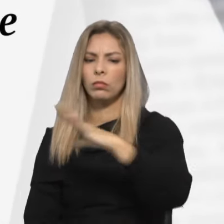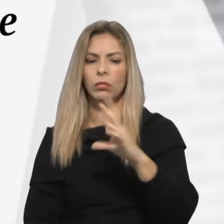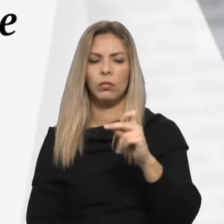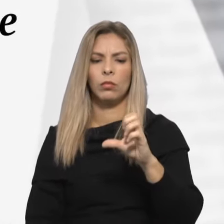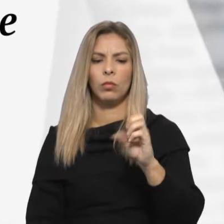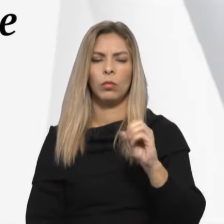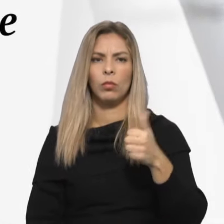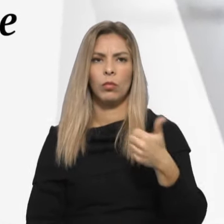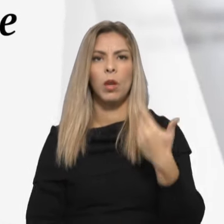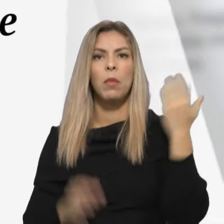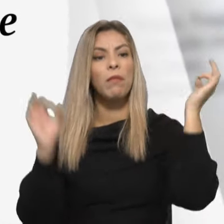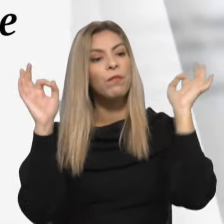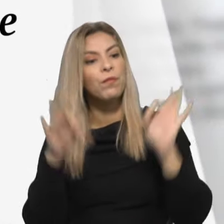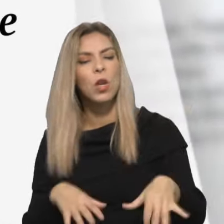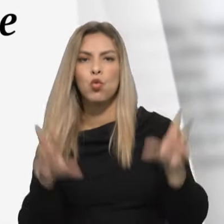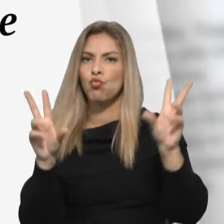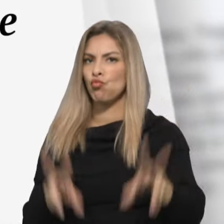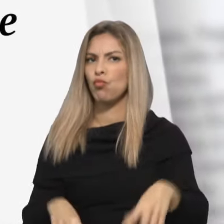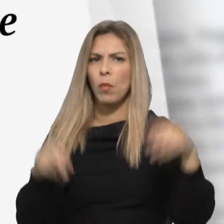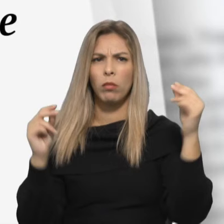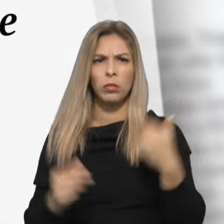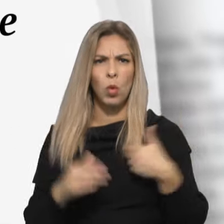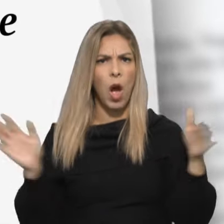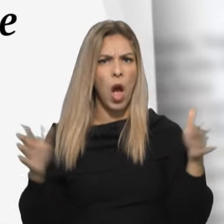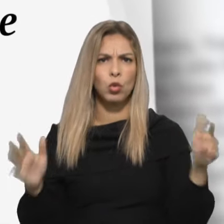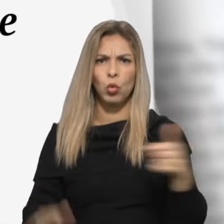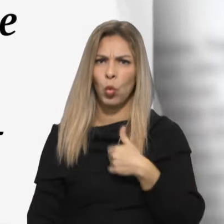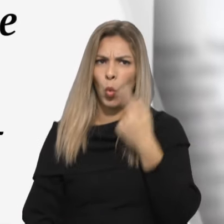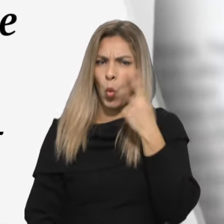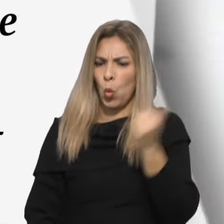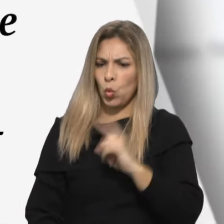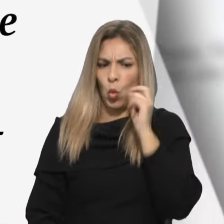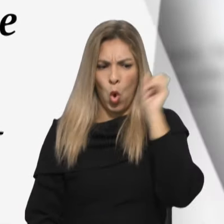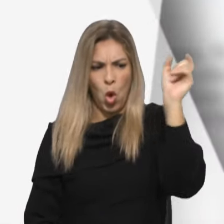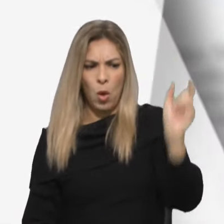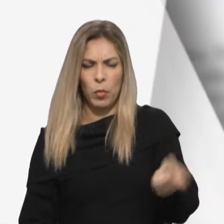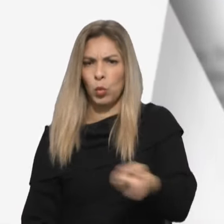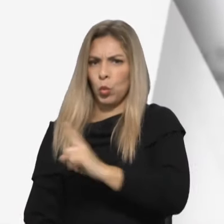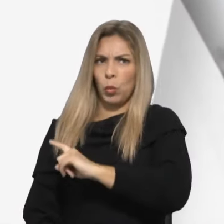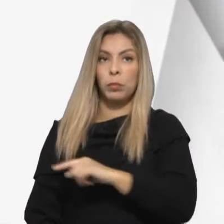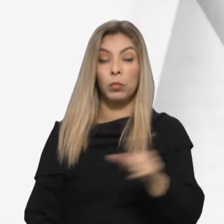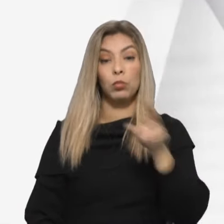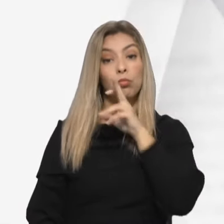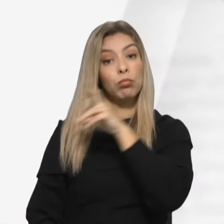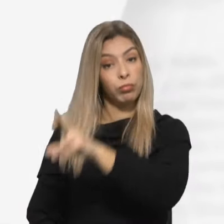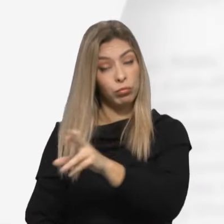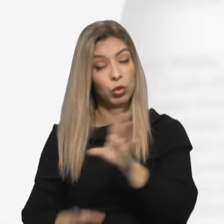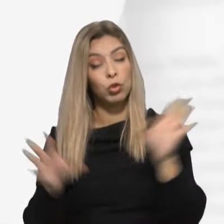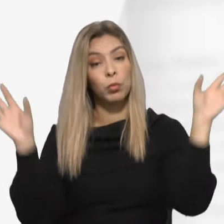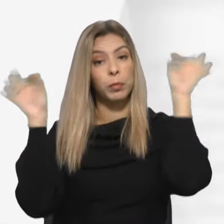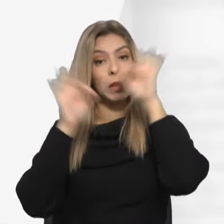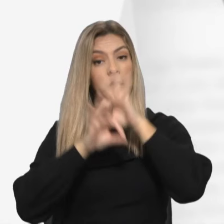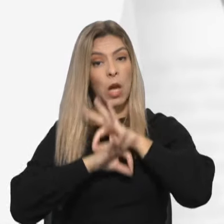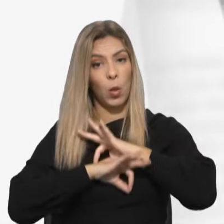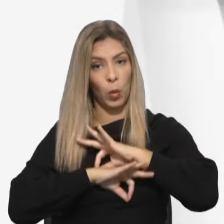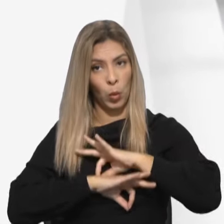Maria disse ao anjo: Como será isto se eu não conheço homem? O anjo respondeu-lhe: O Espírito Santo virá sobre